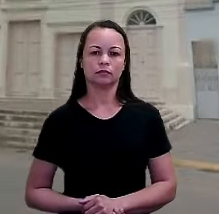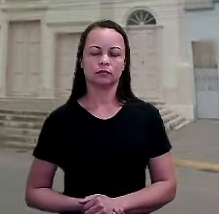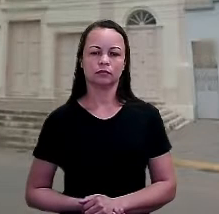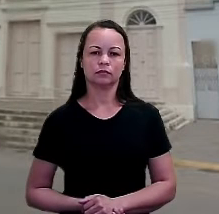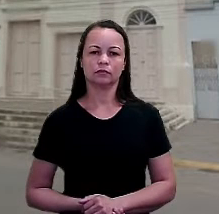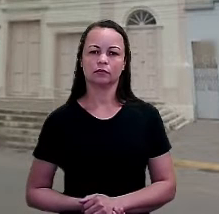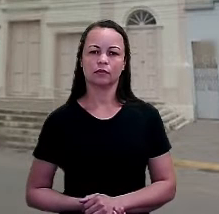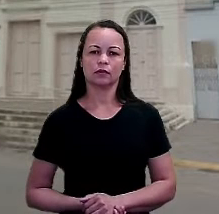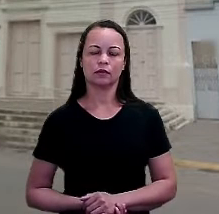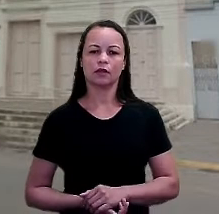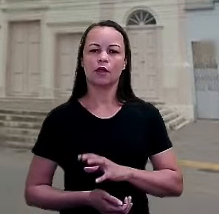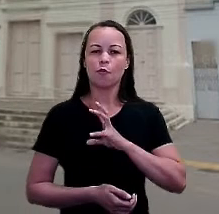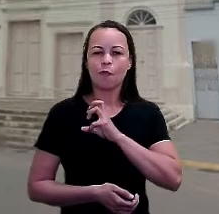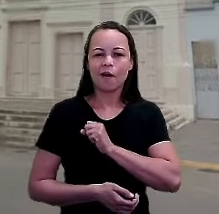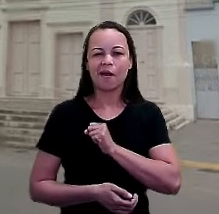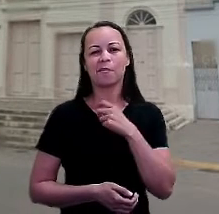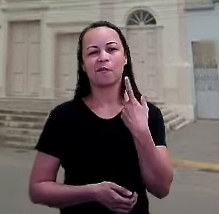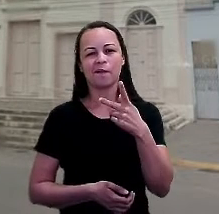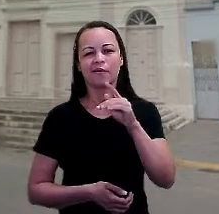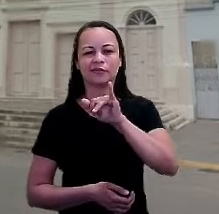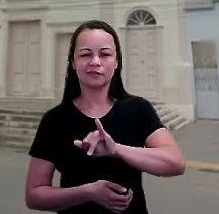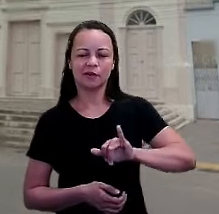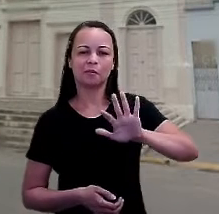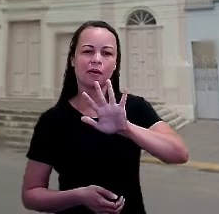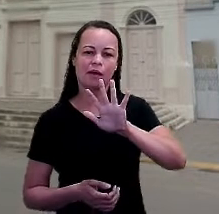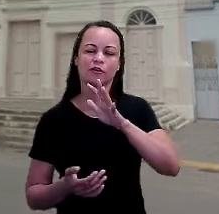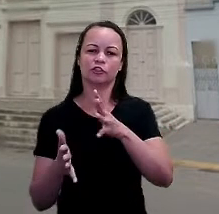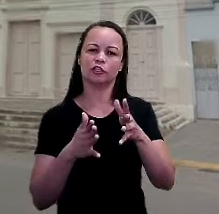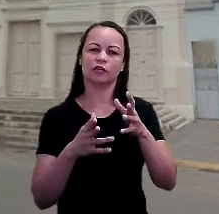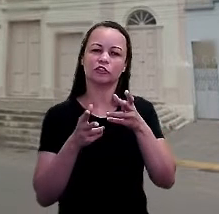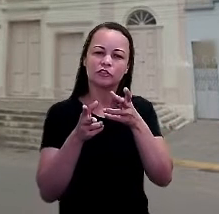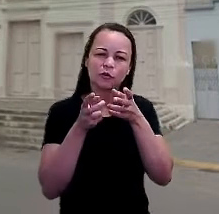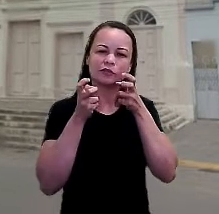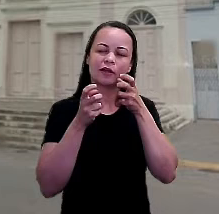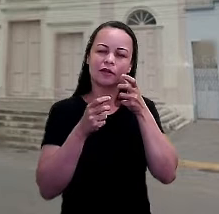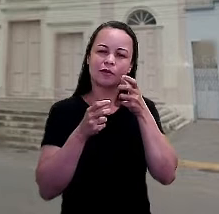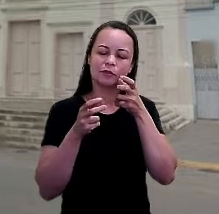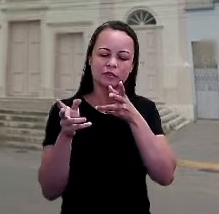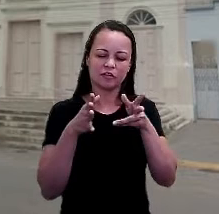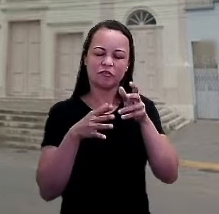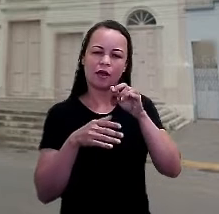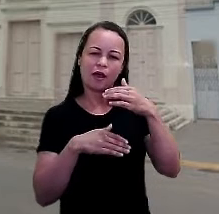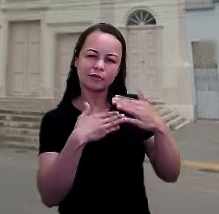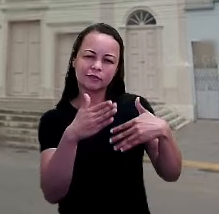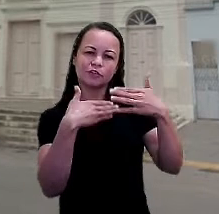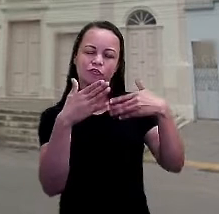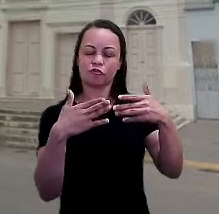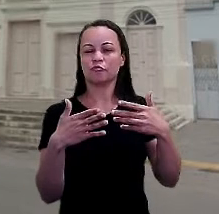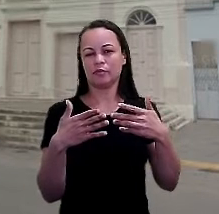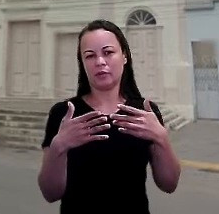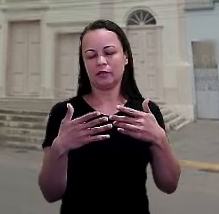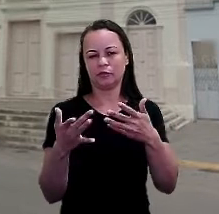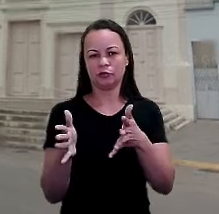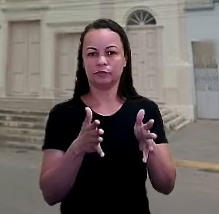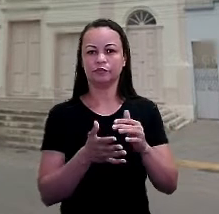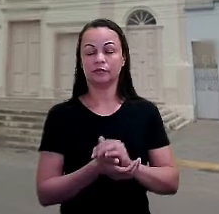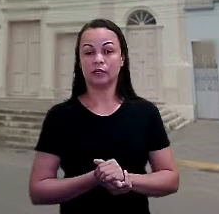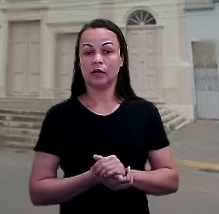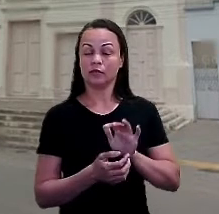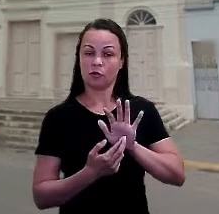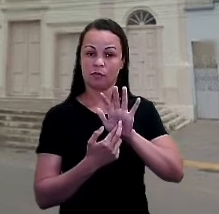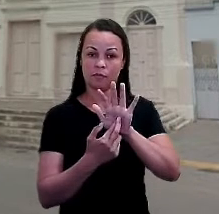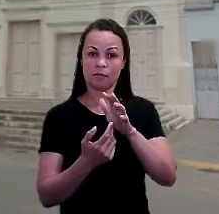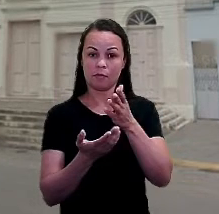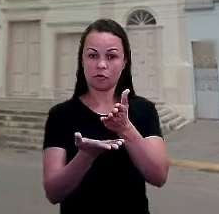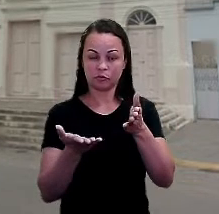Eu amo essa imagem, porque dá para a gente ver nitidamente como foi o desenvolvimento, a diferença de uma e para outra. Então, trouxe para